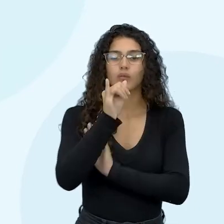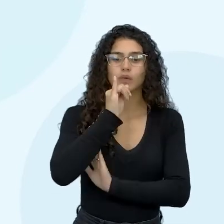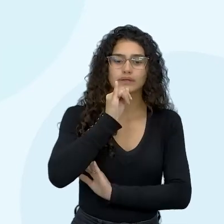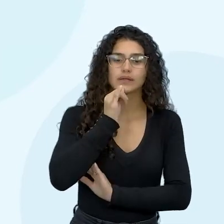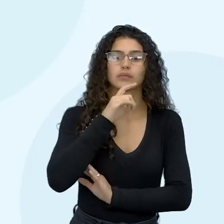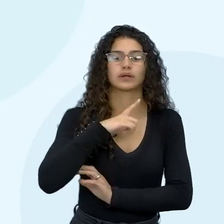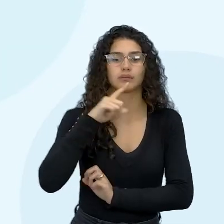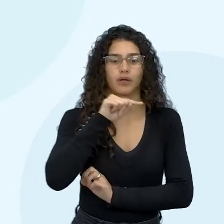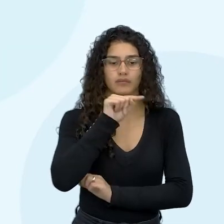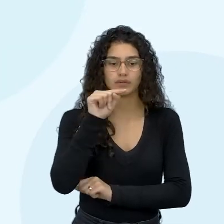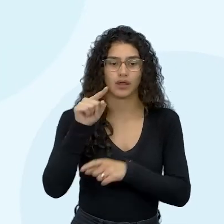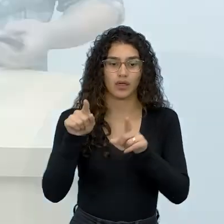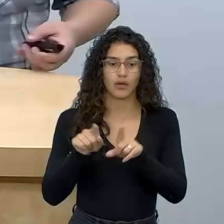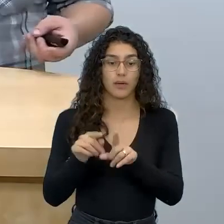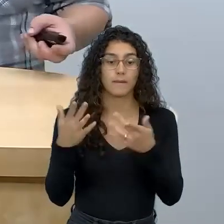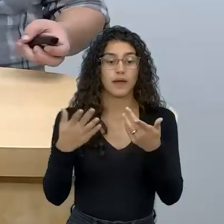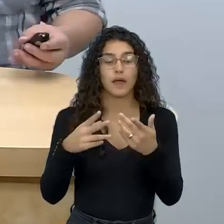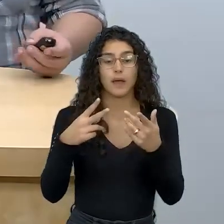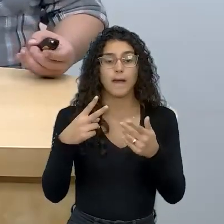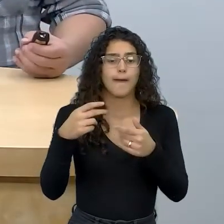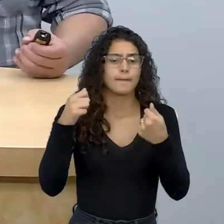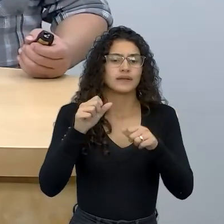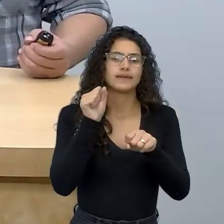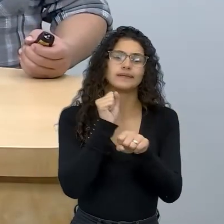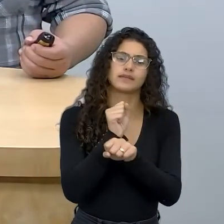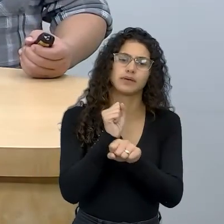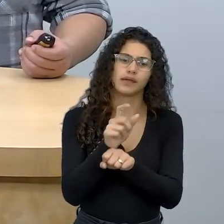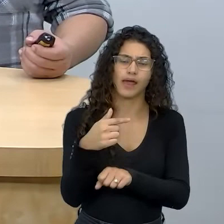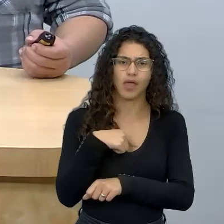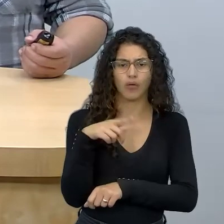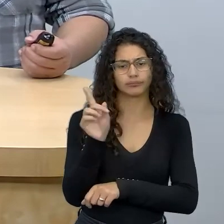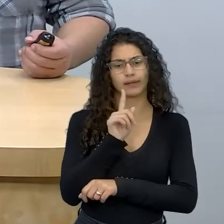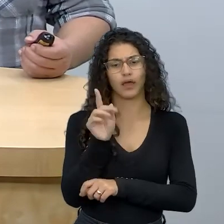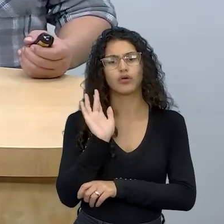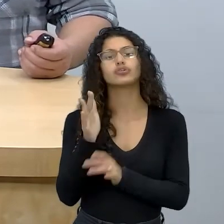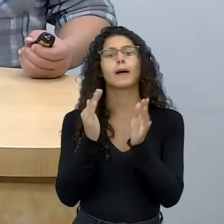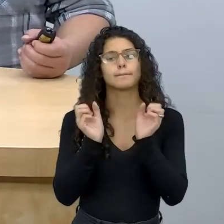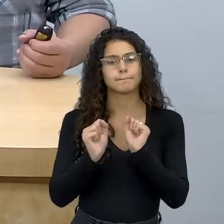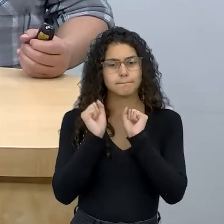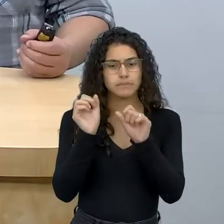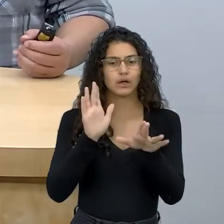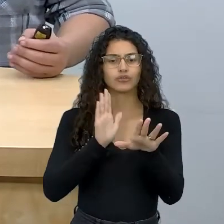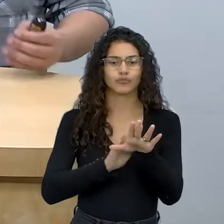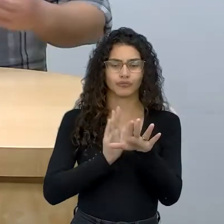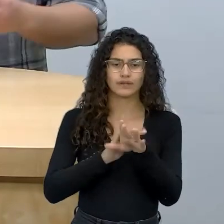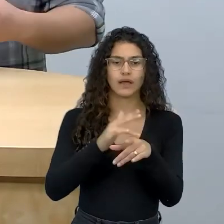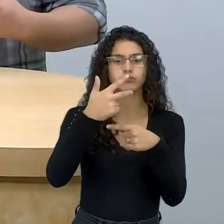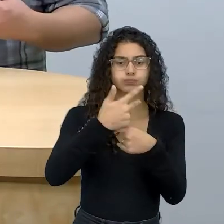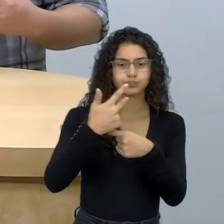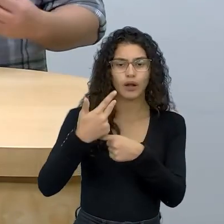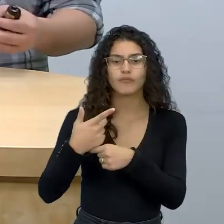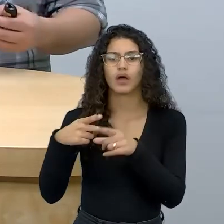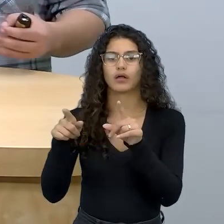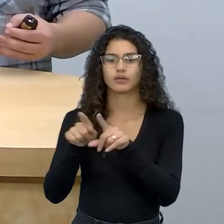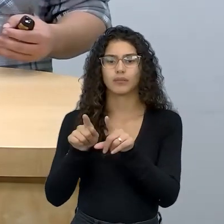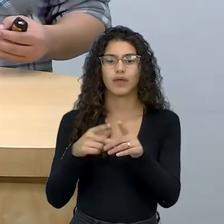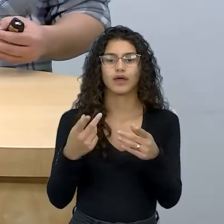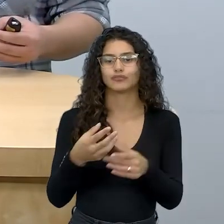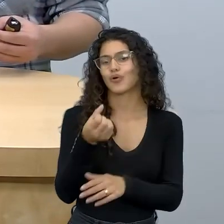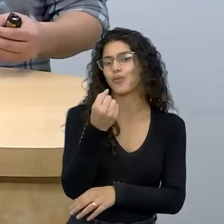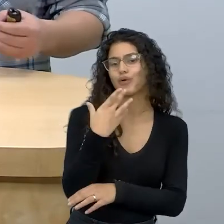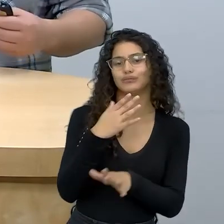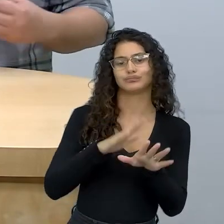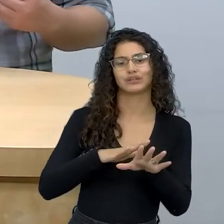de pitch para vocês, mas vocês não precisam ficar esperando por mim não. Vocês já podem ir gravando e regravando. Não ficou